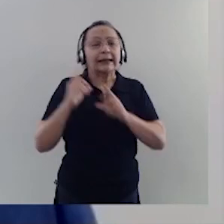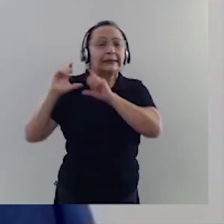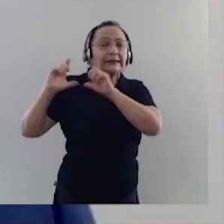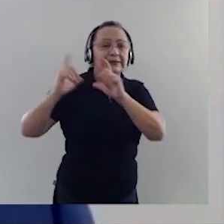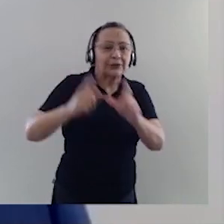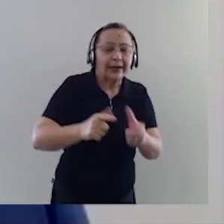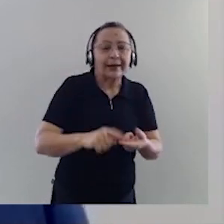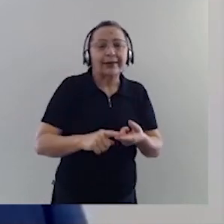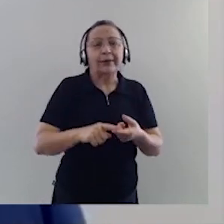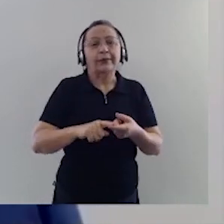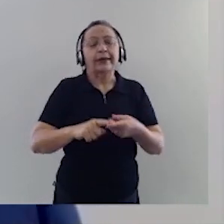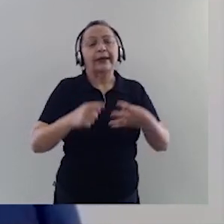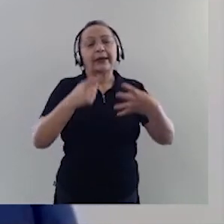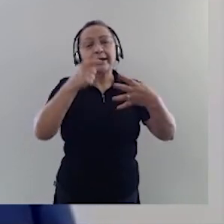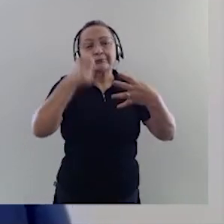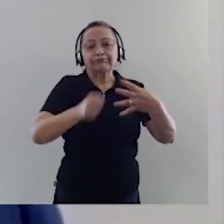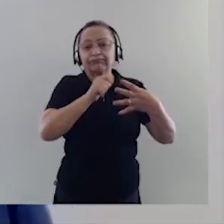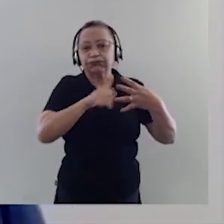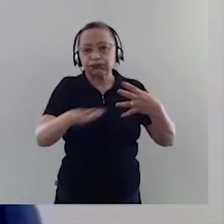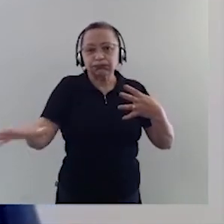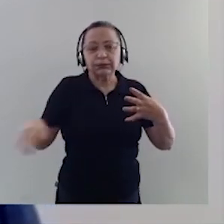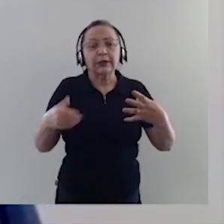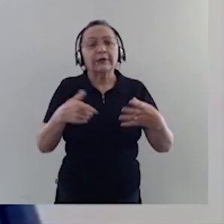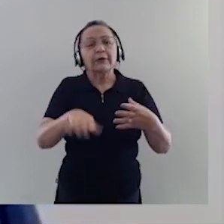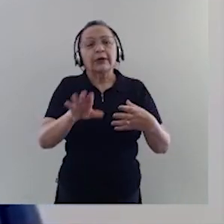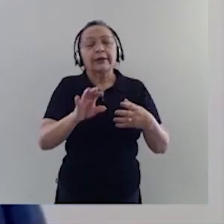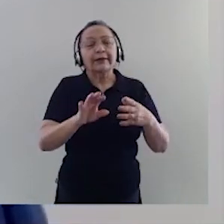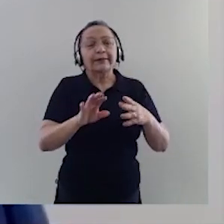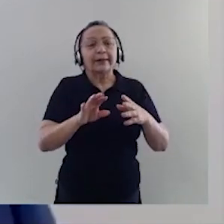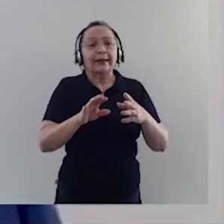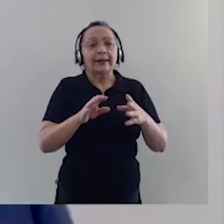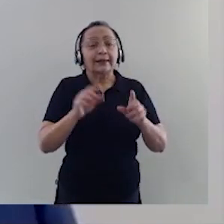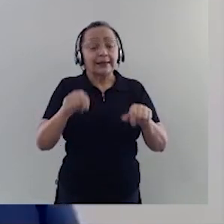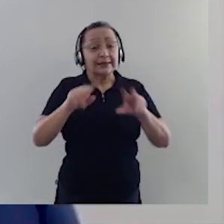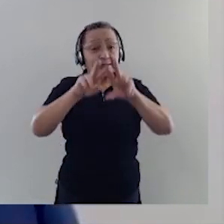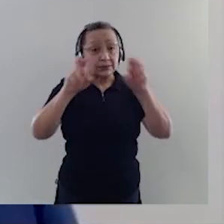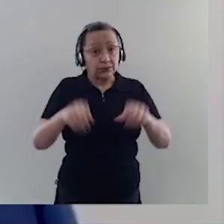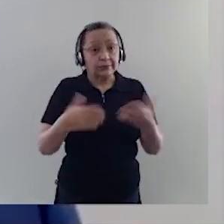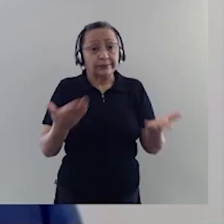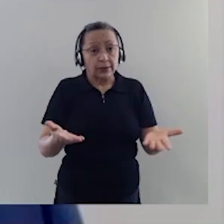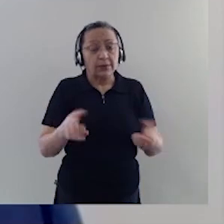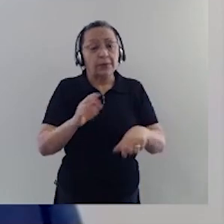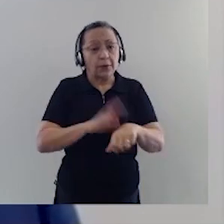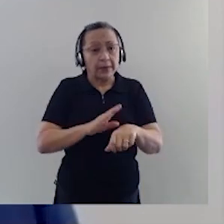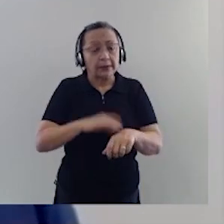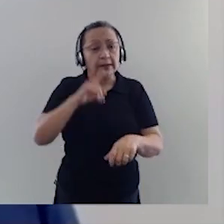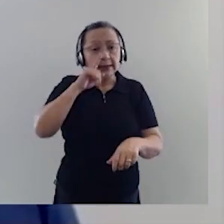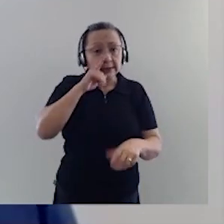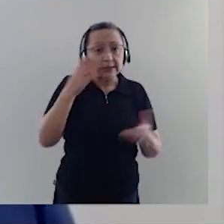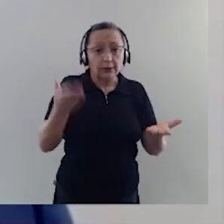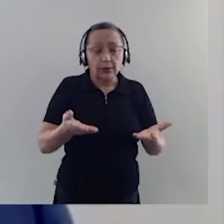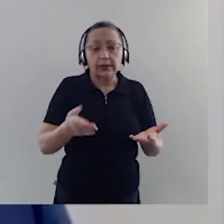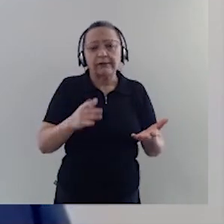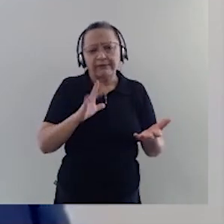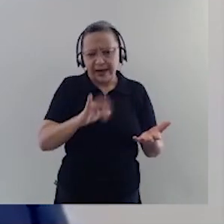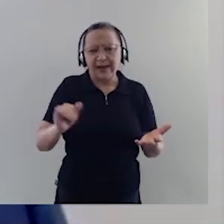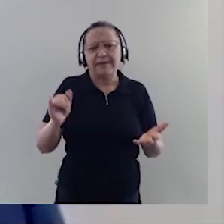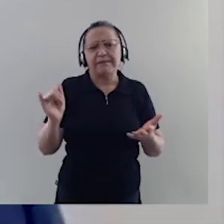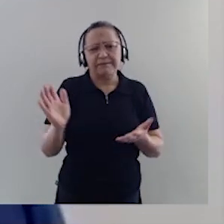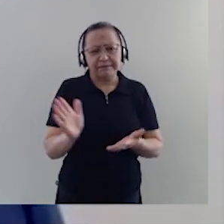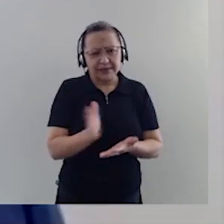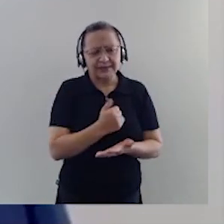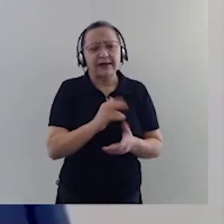a jurisprudência que foi se formando em torno desse assunto, como a crise, em certa medida, é passageira,